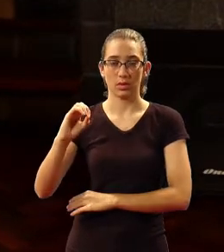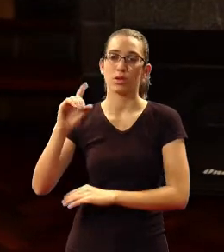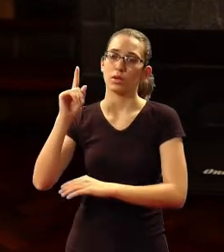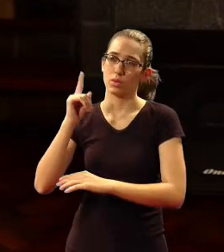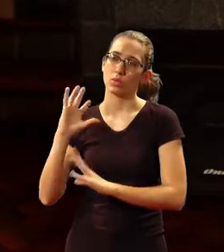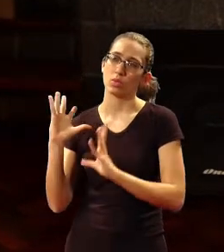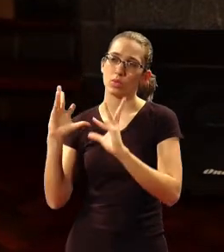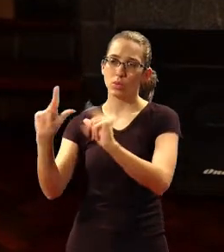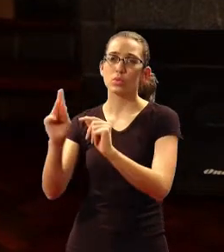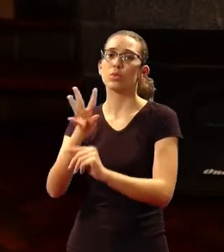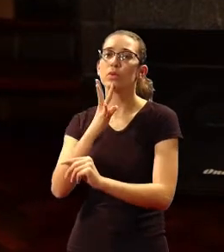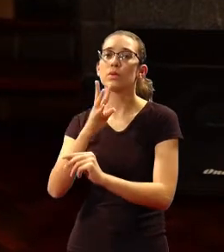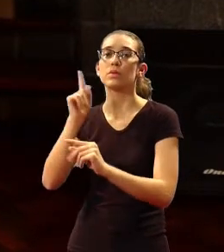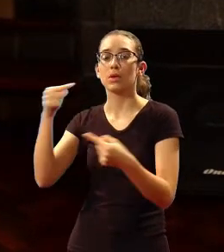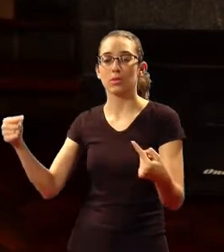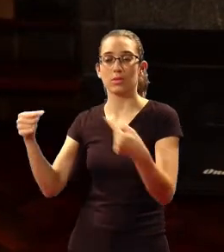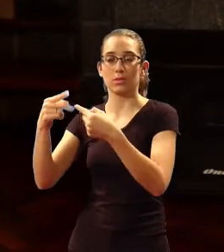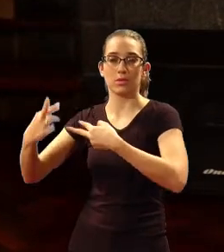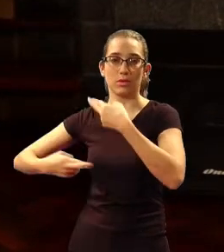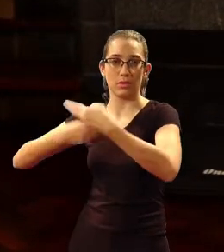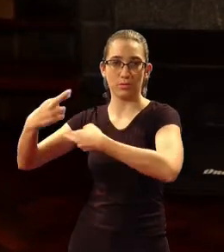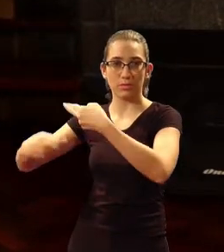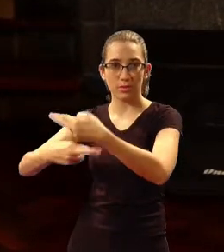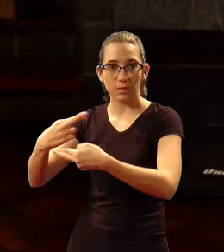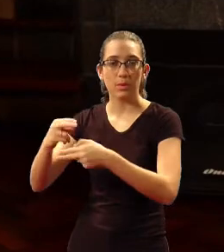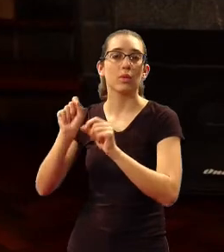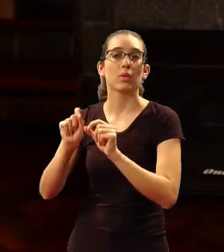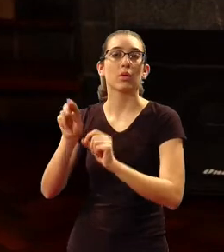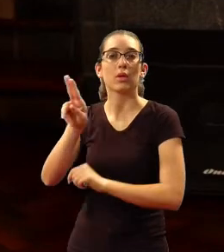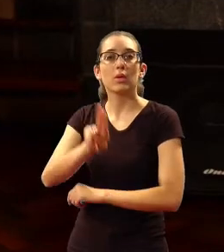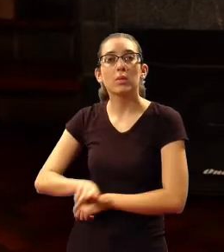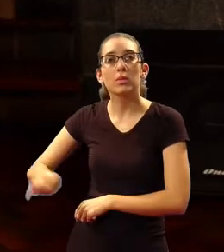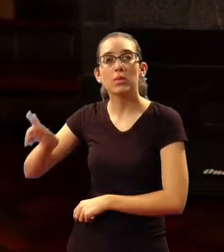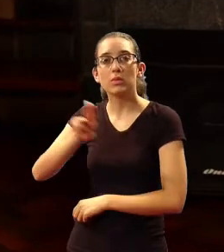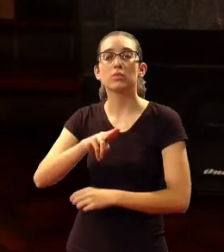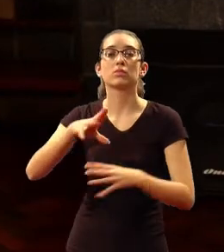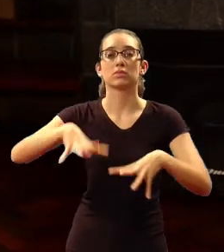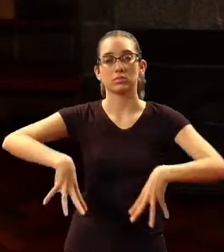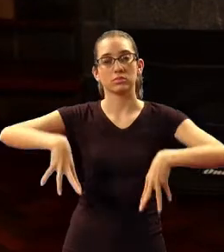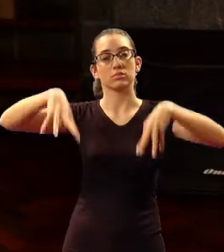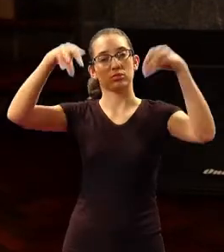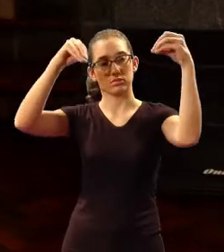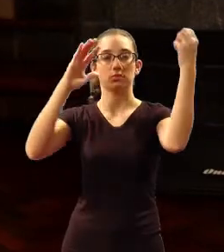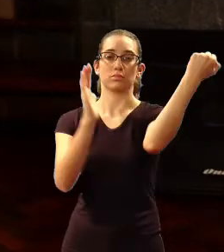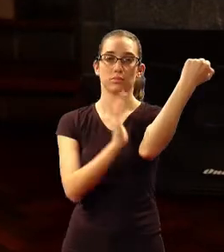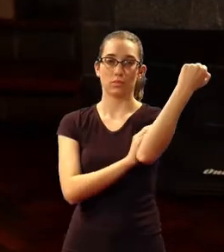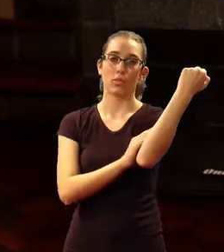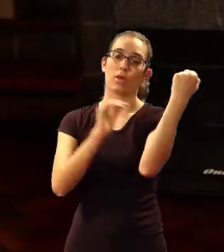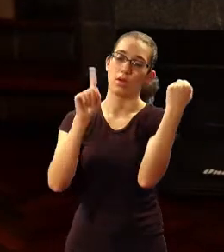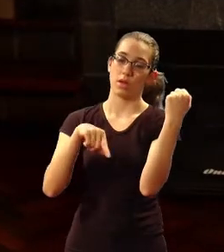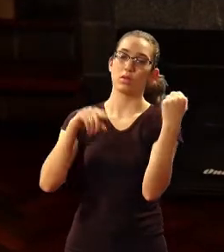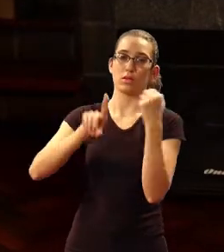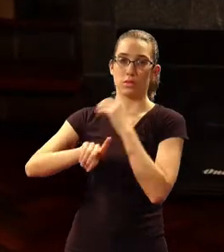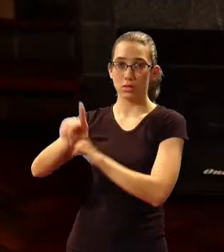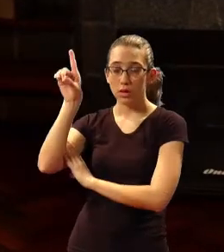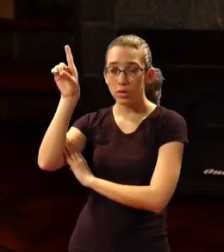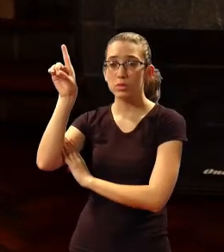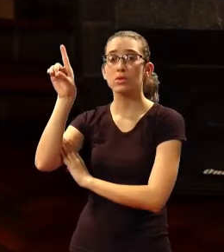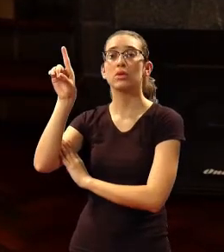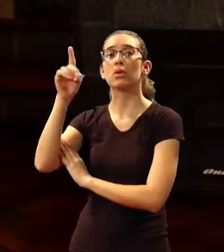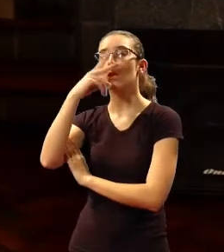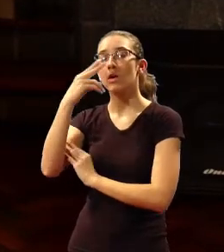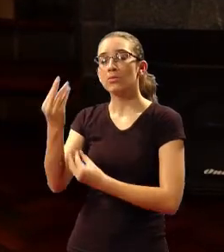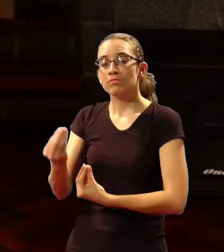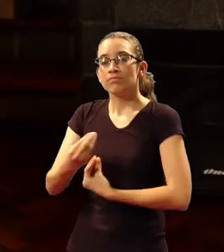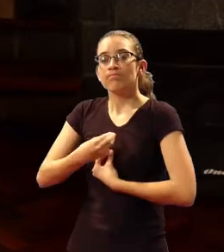como a Cantata da Reforma, onde ele utiliza exatamente o hino do Castelo Forte, Nosso Deus,